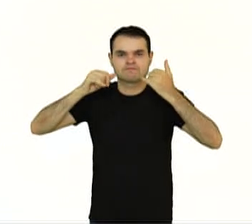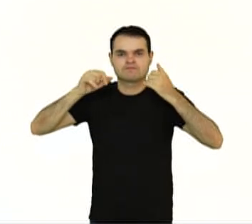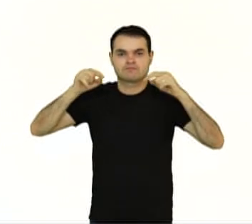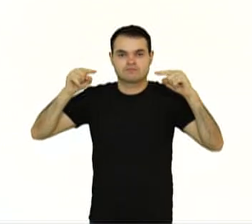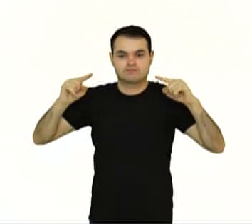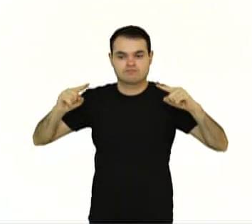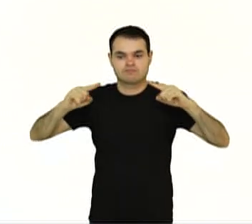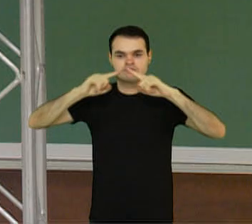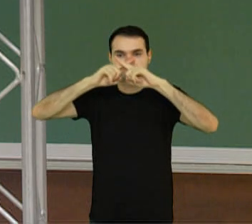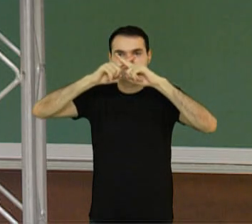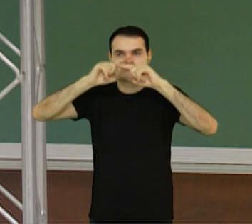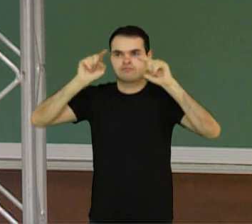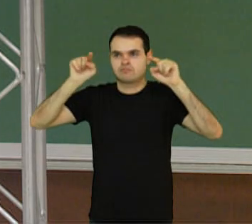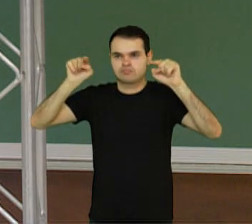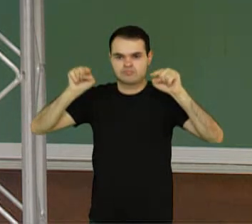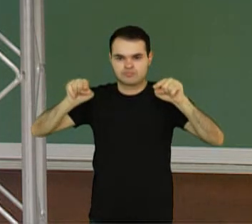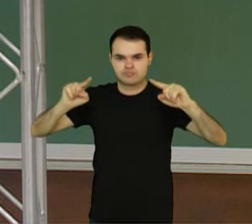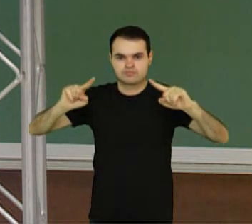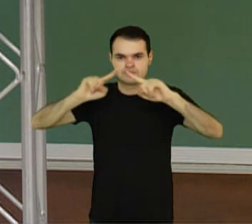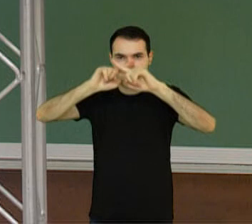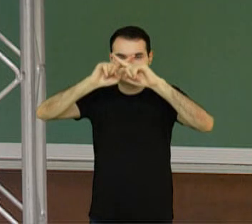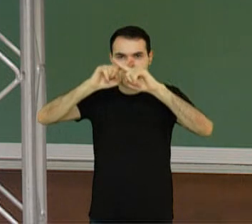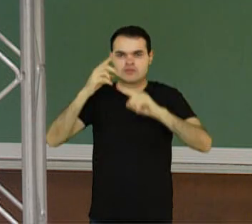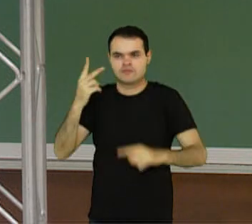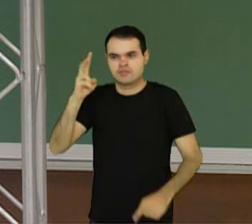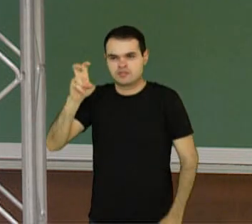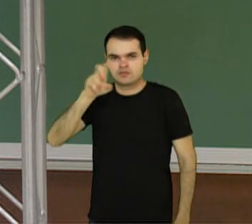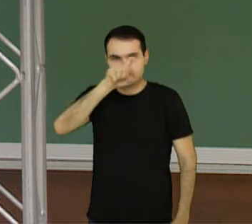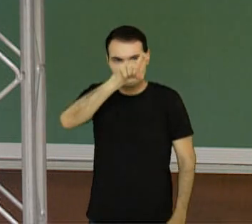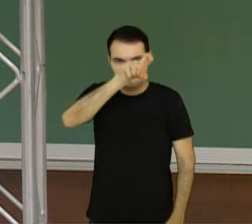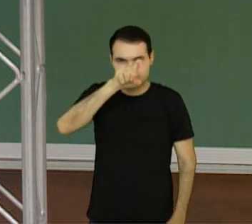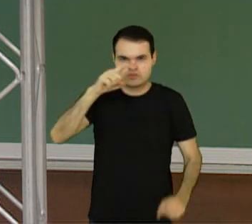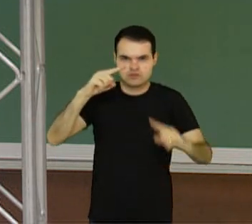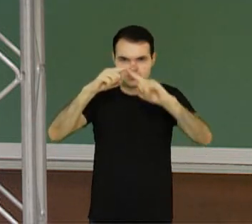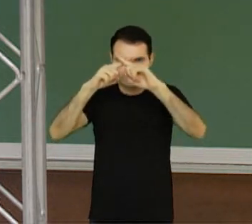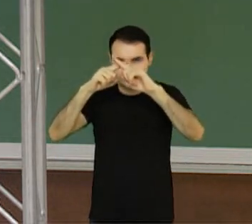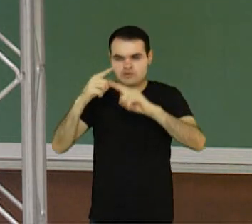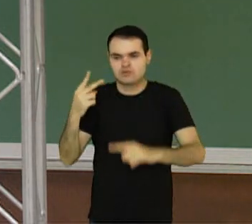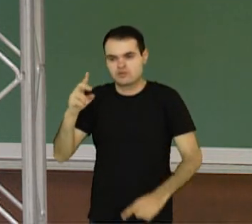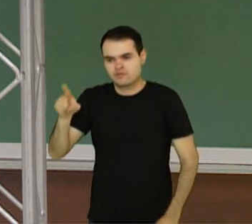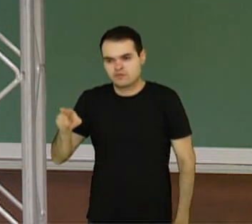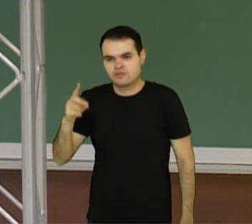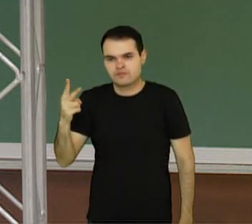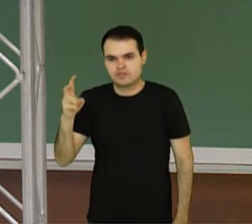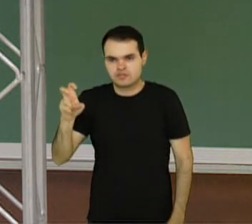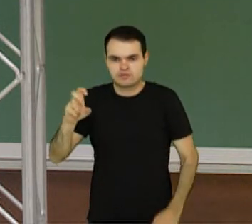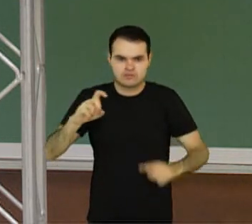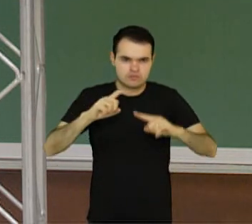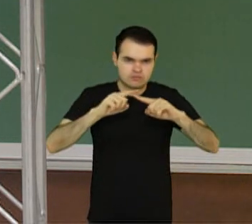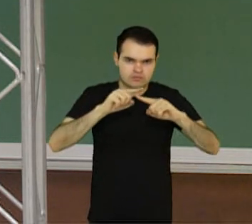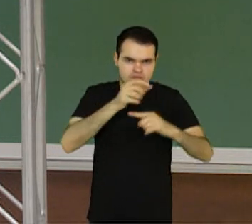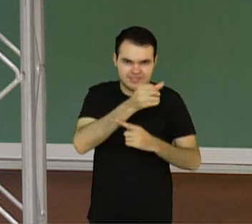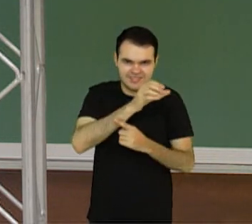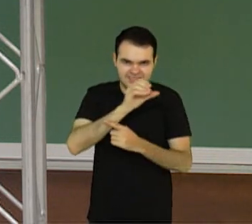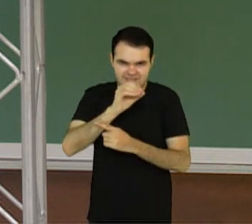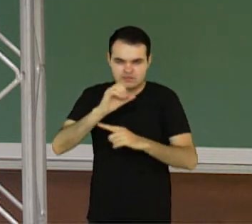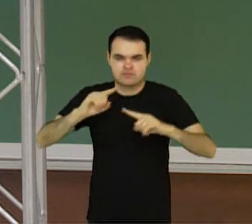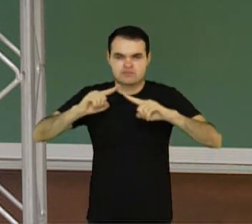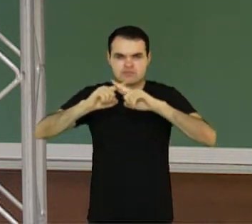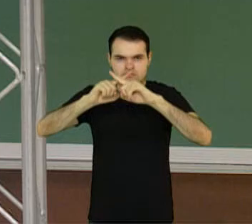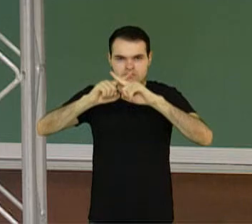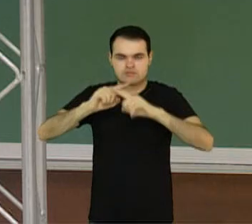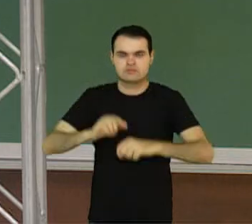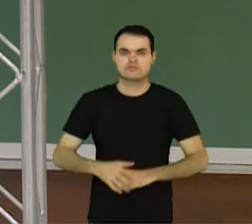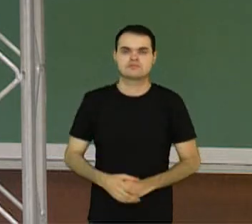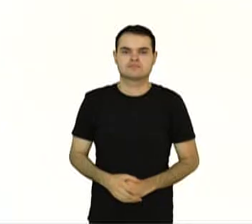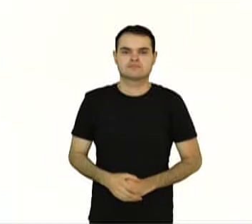multiplico o cruzado. Faço 25 vezes x e 2,25 vezes 600, ok?